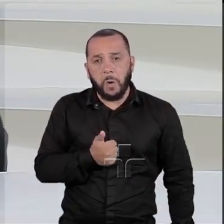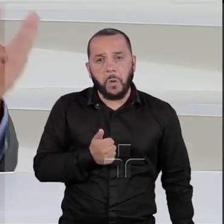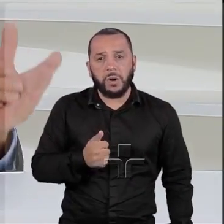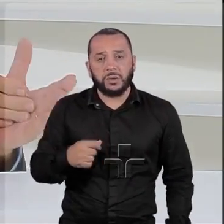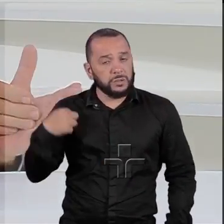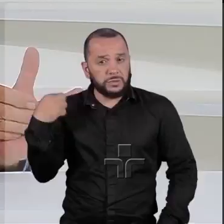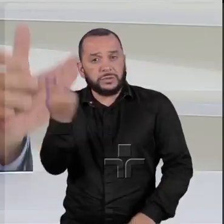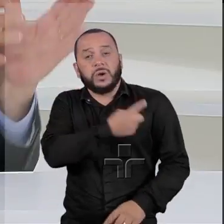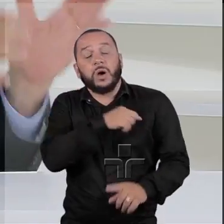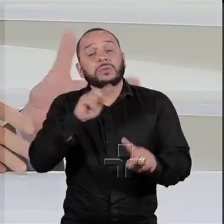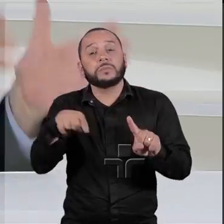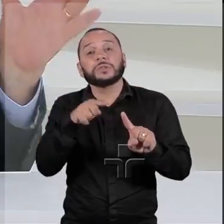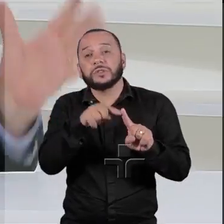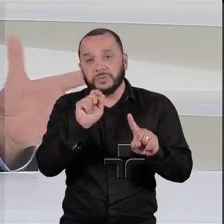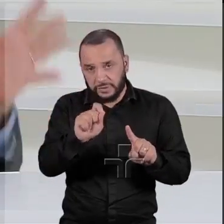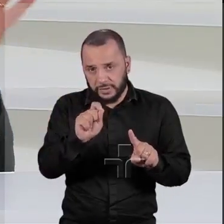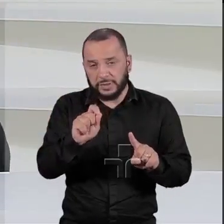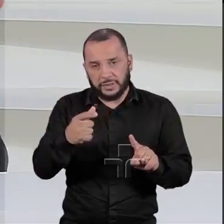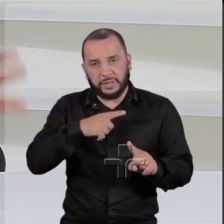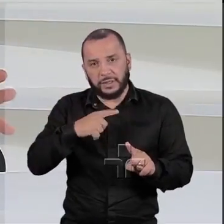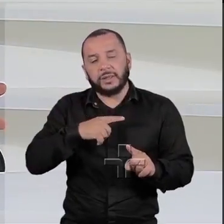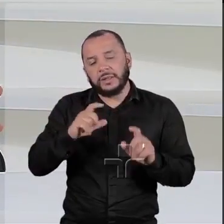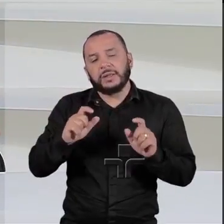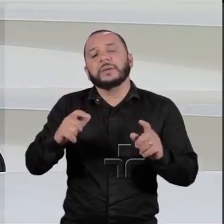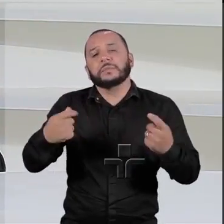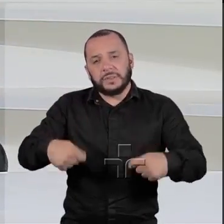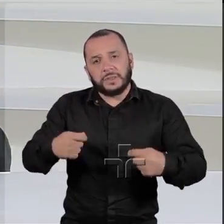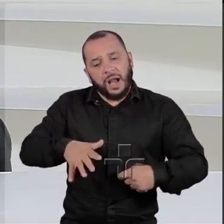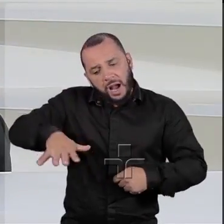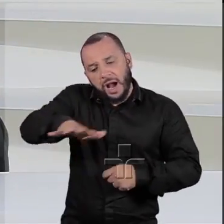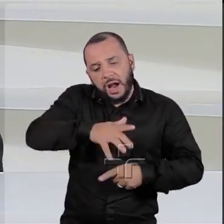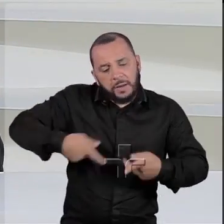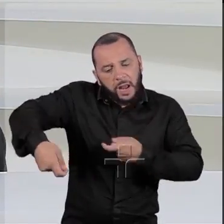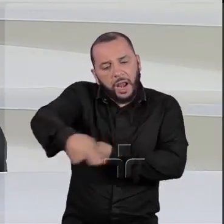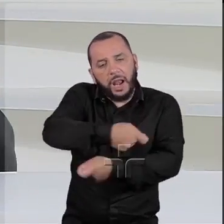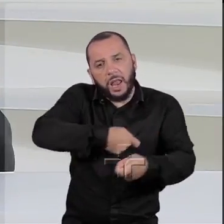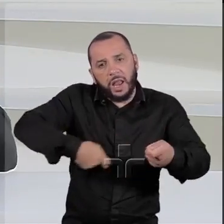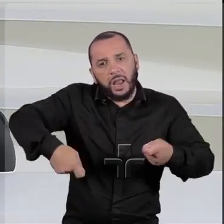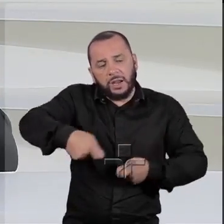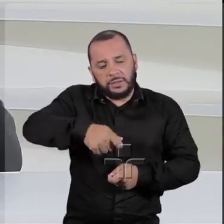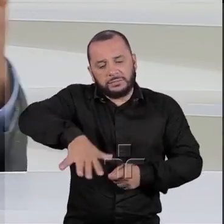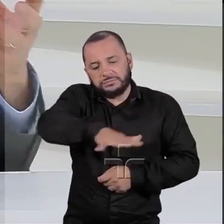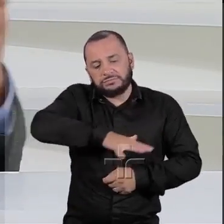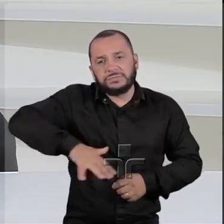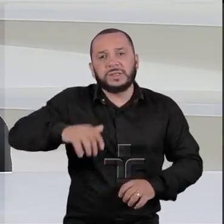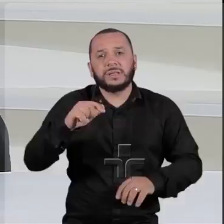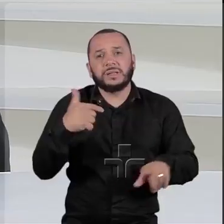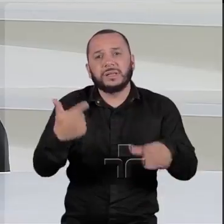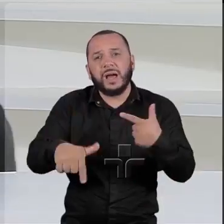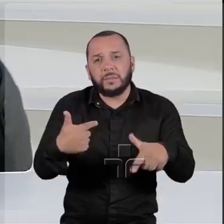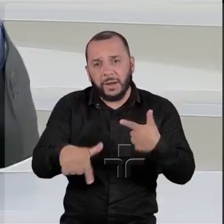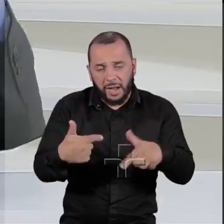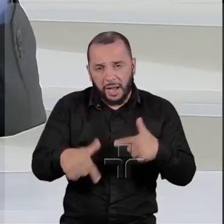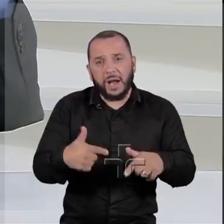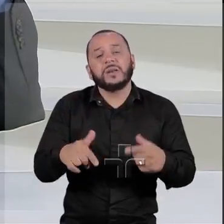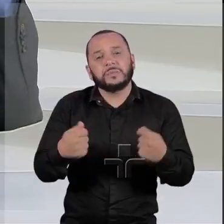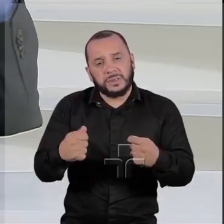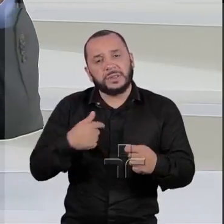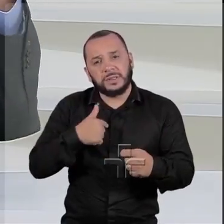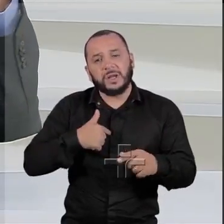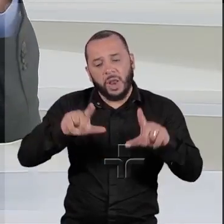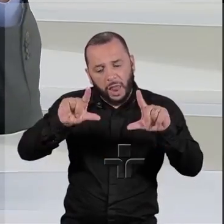é desonerar o mercado de trabalho também. E esse objetivo não aparece nas outras propostas,